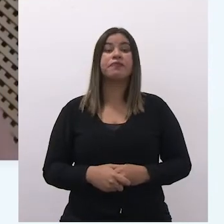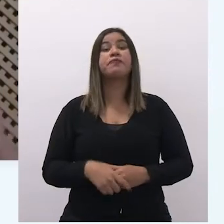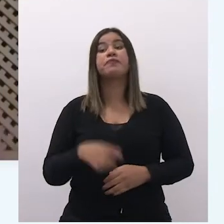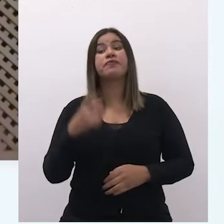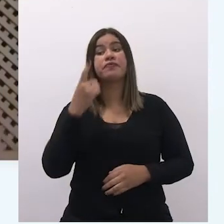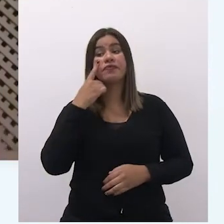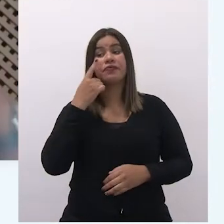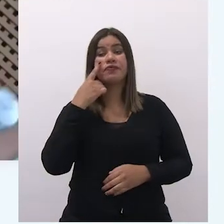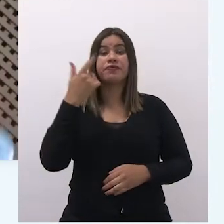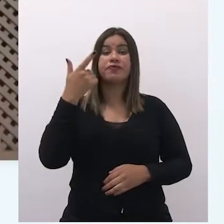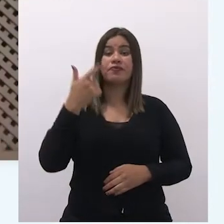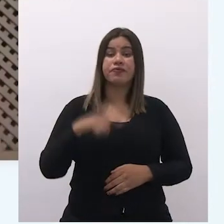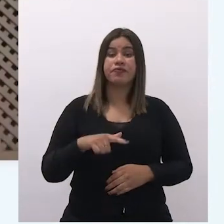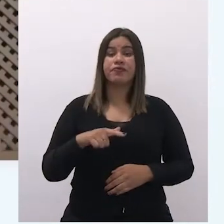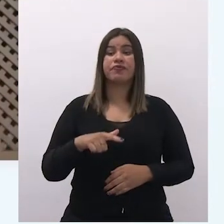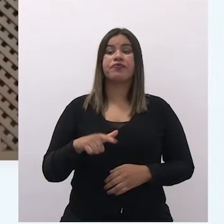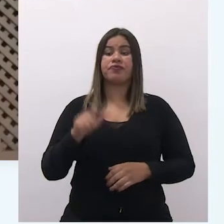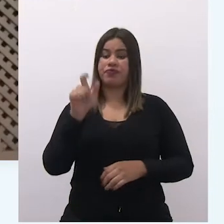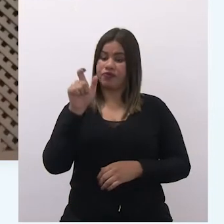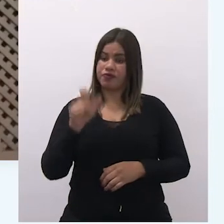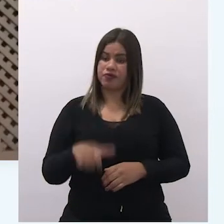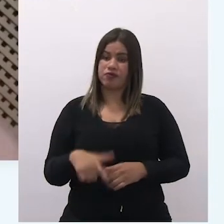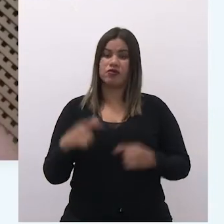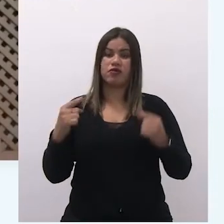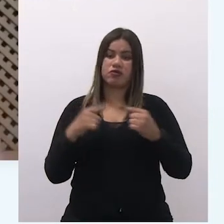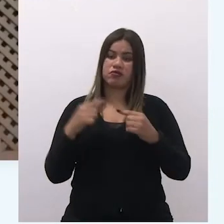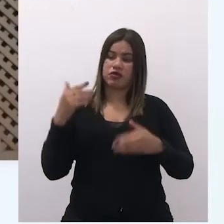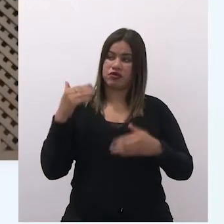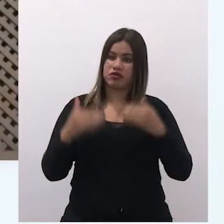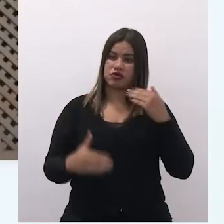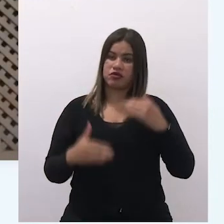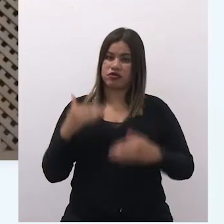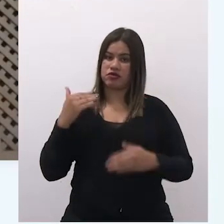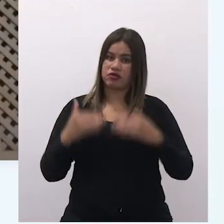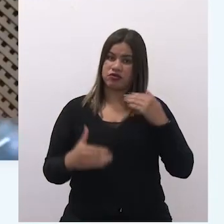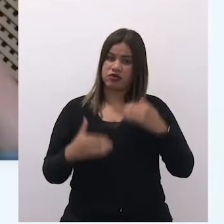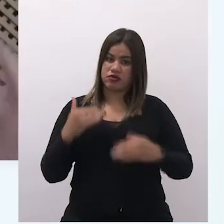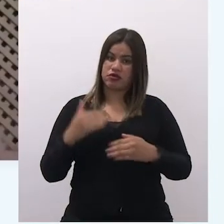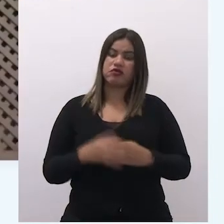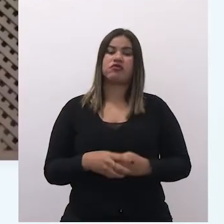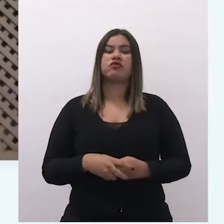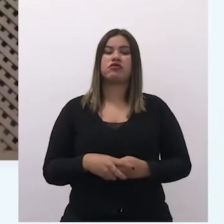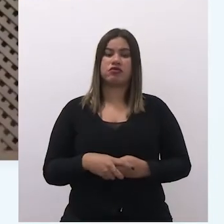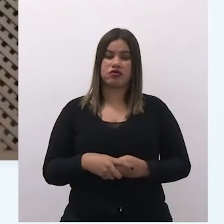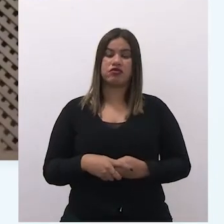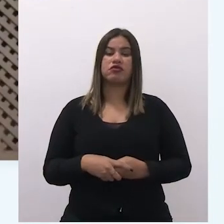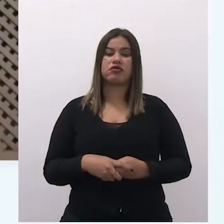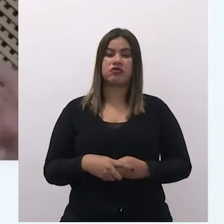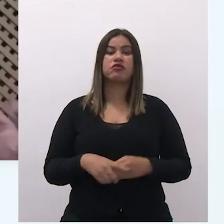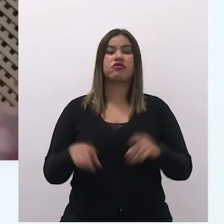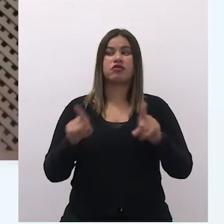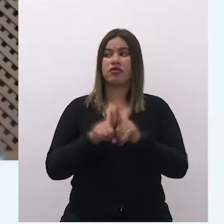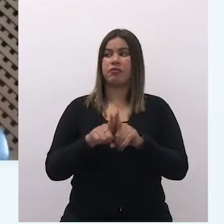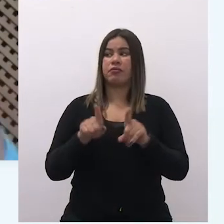um ser composto pela parte física e pelo um ser composto pela parte emocional. Então, ele